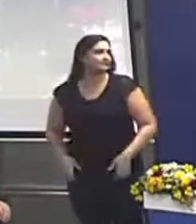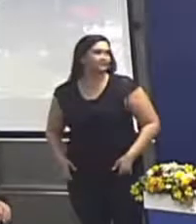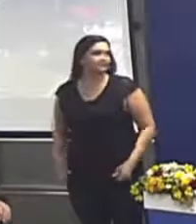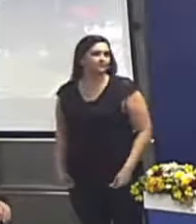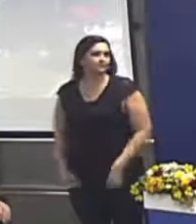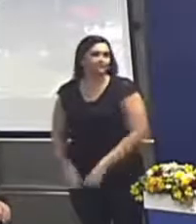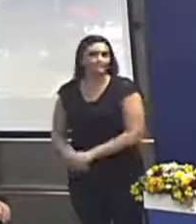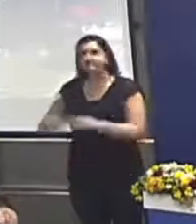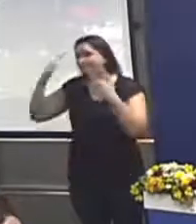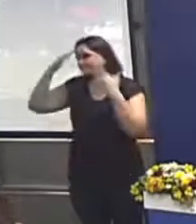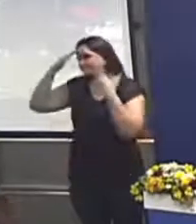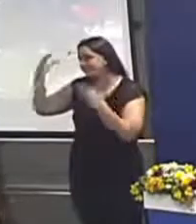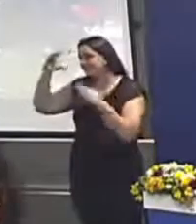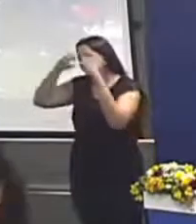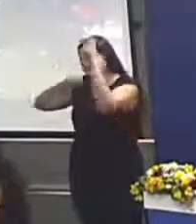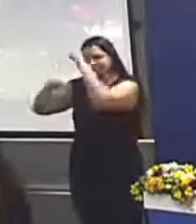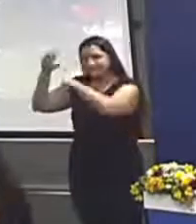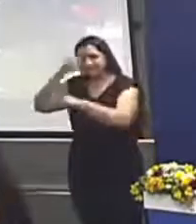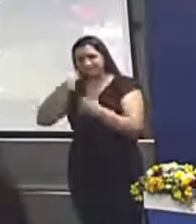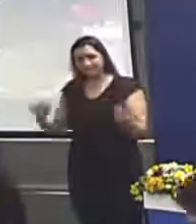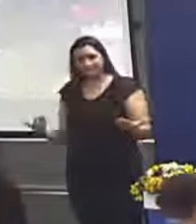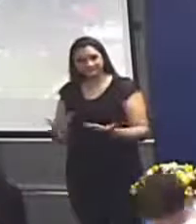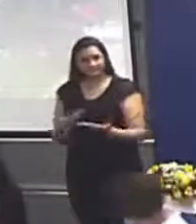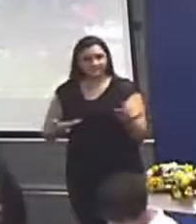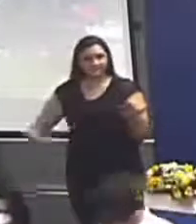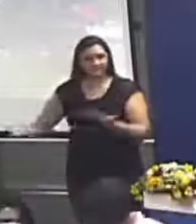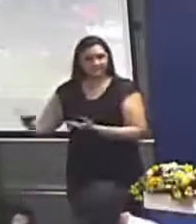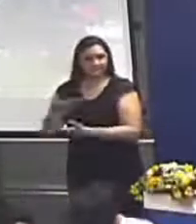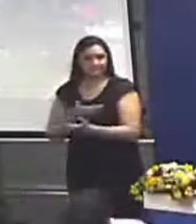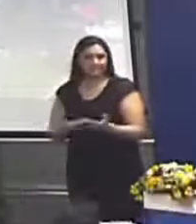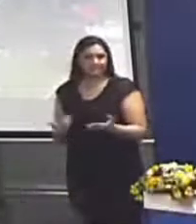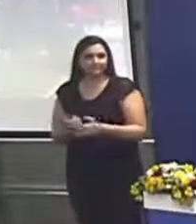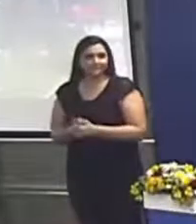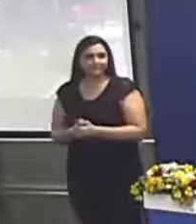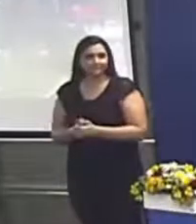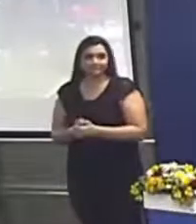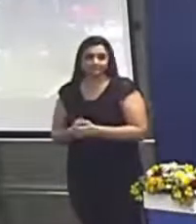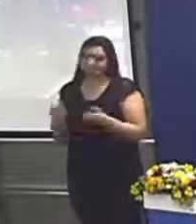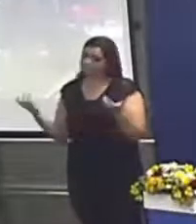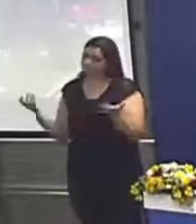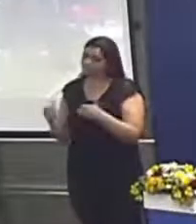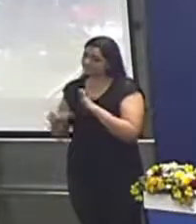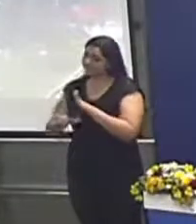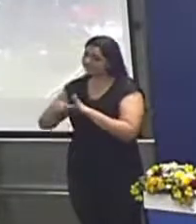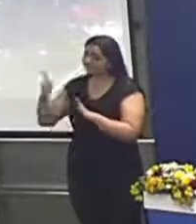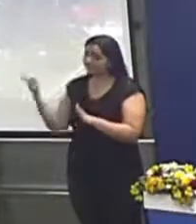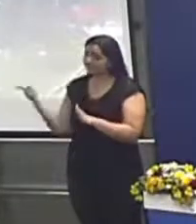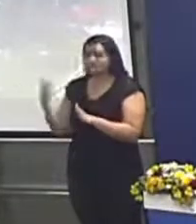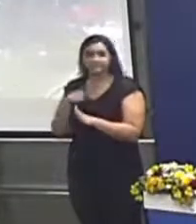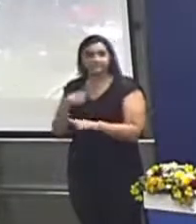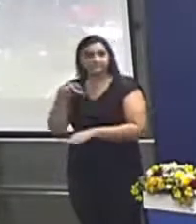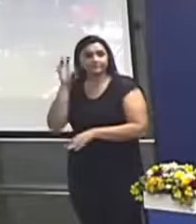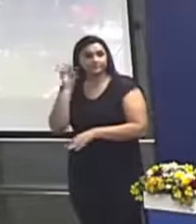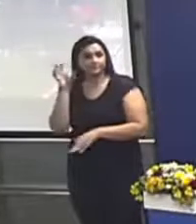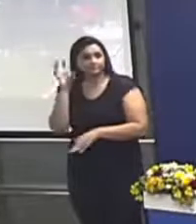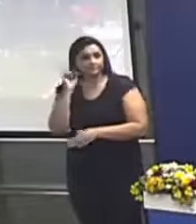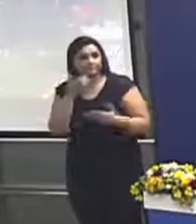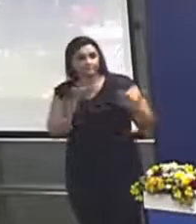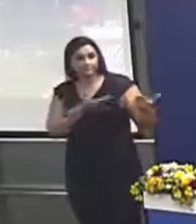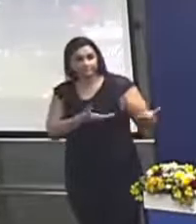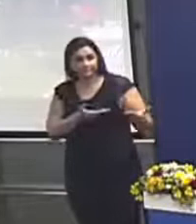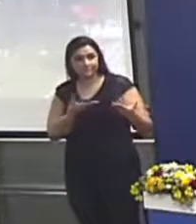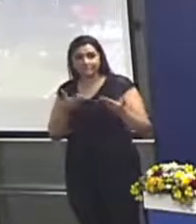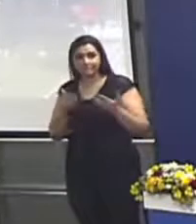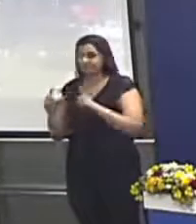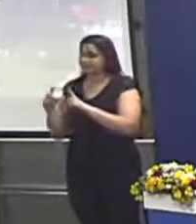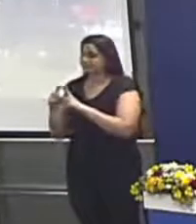Eu que agradeço pelo aprendizado com vocês aí hoje. Dizer que é a primeira vez que eu ouço a palavra